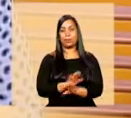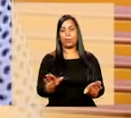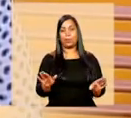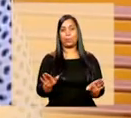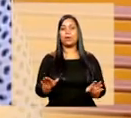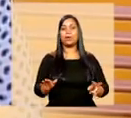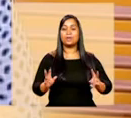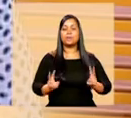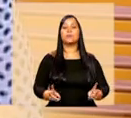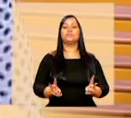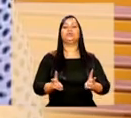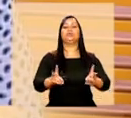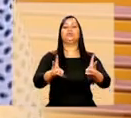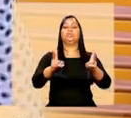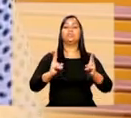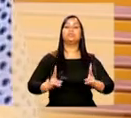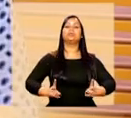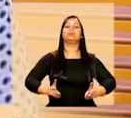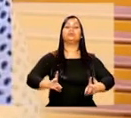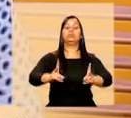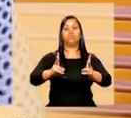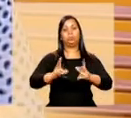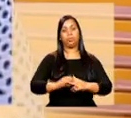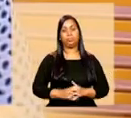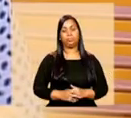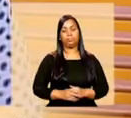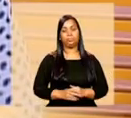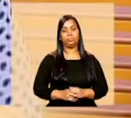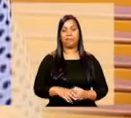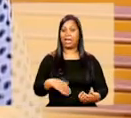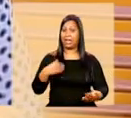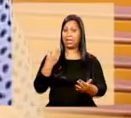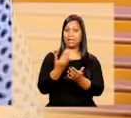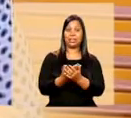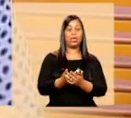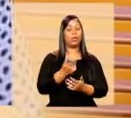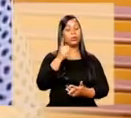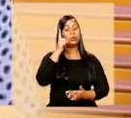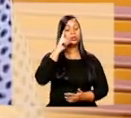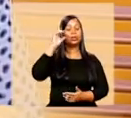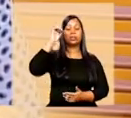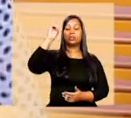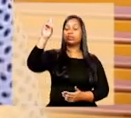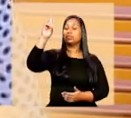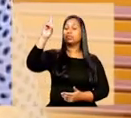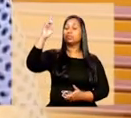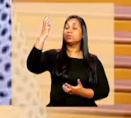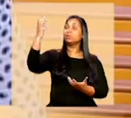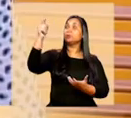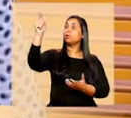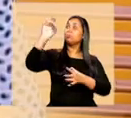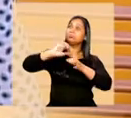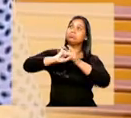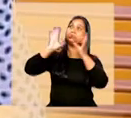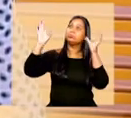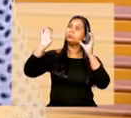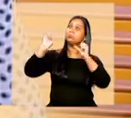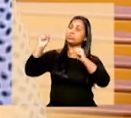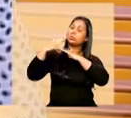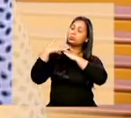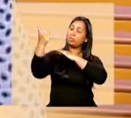e continuou e vai continuar até o dia que Deus achar que para mim não deu